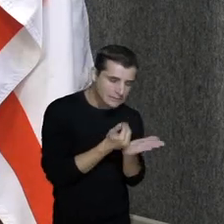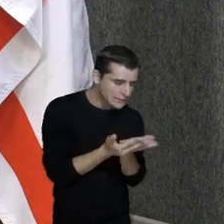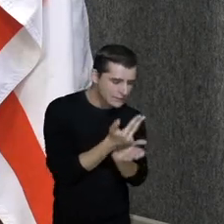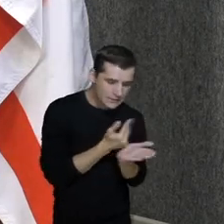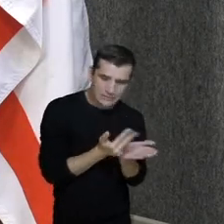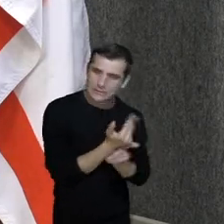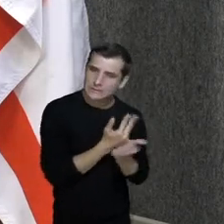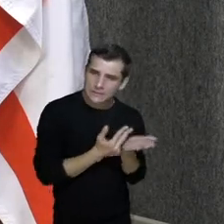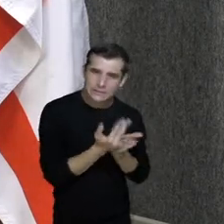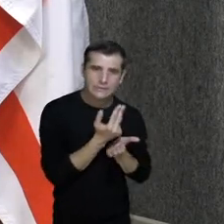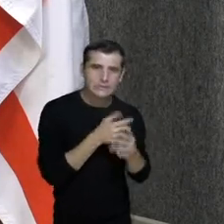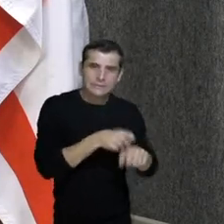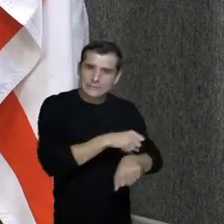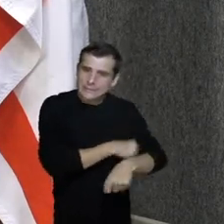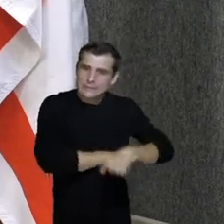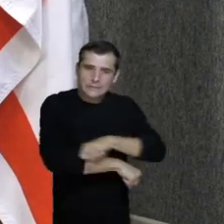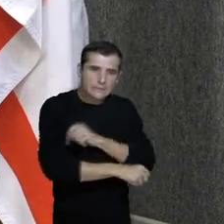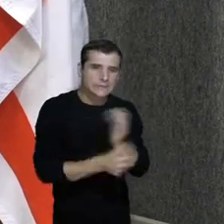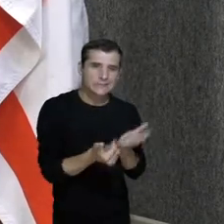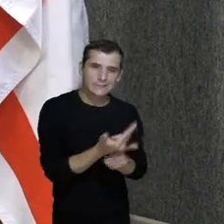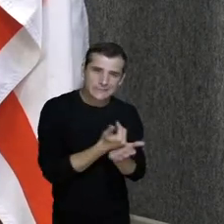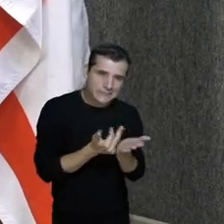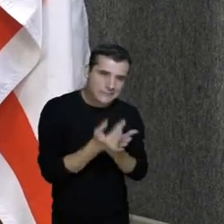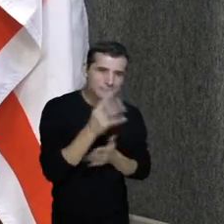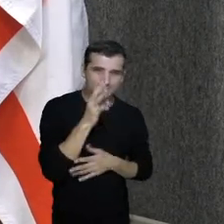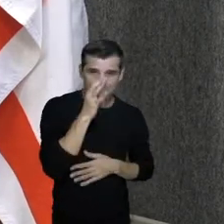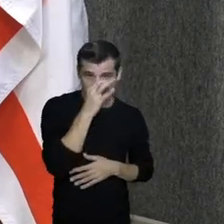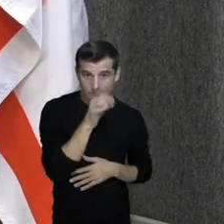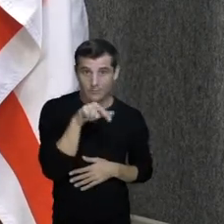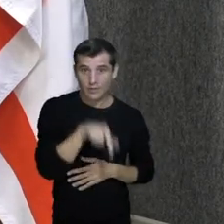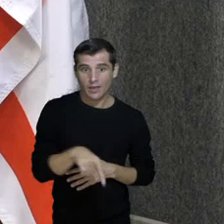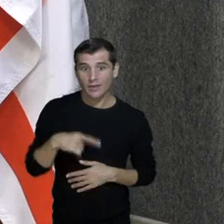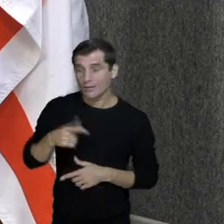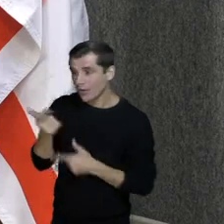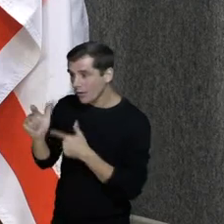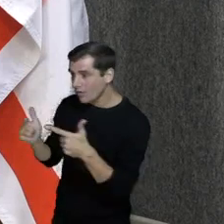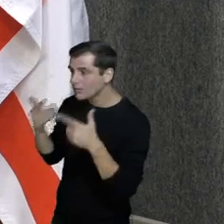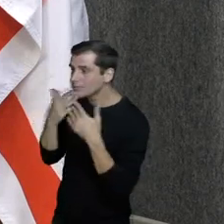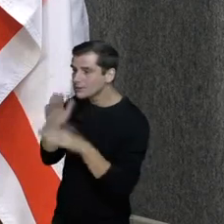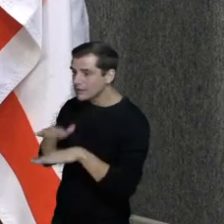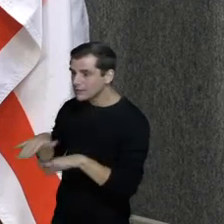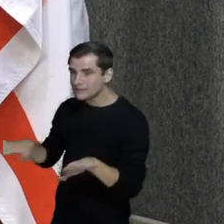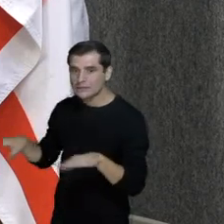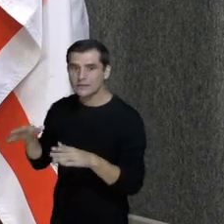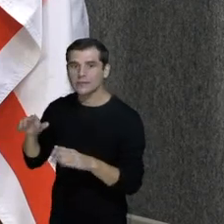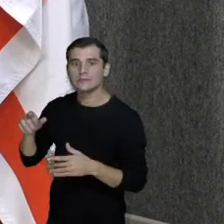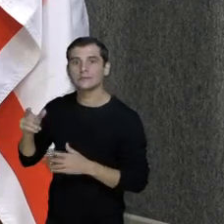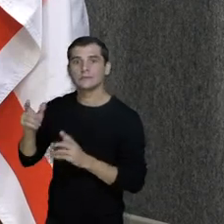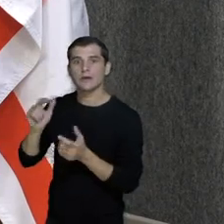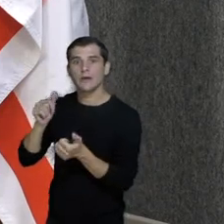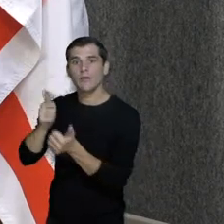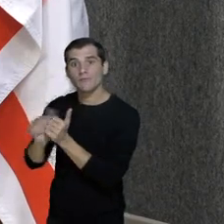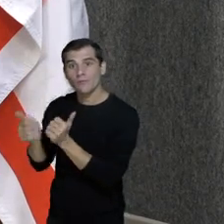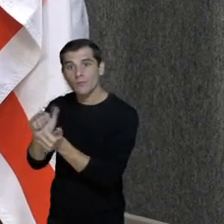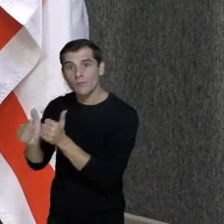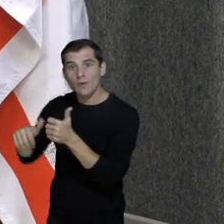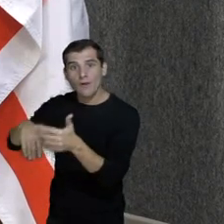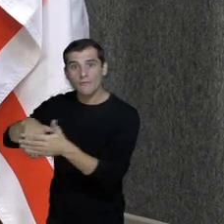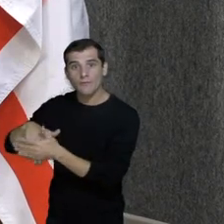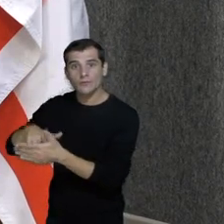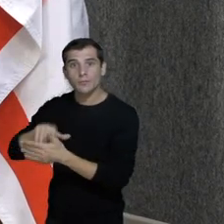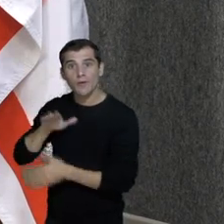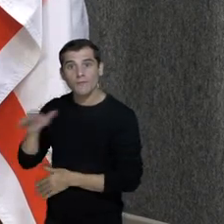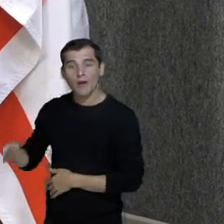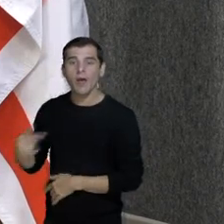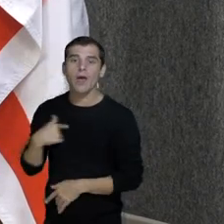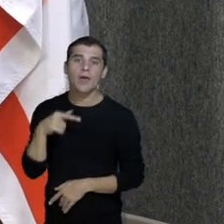e eu enquanto as crianças iam jogar futebol eu jogava futebol também mas eu eu tinha uma editora eu tinha